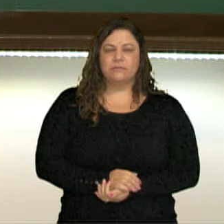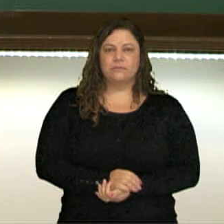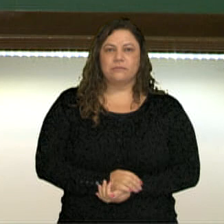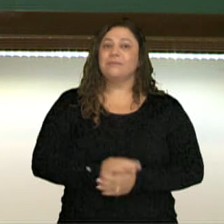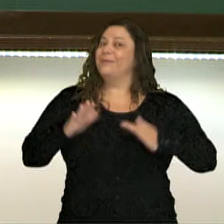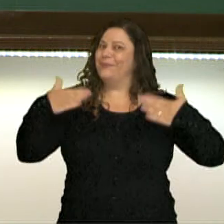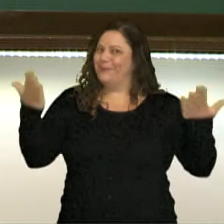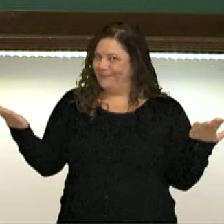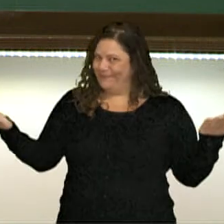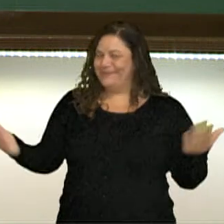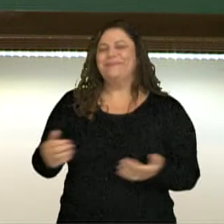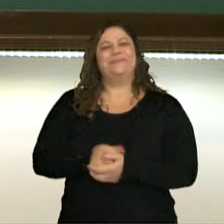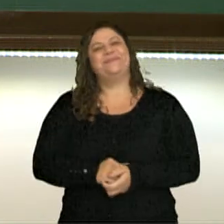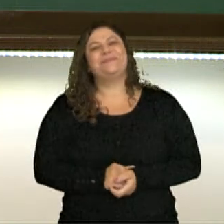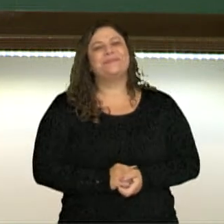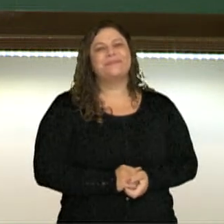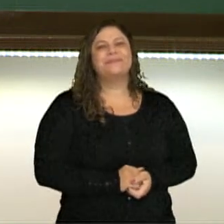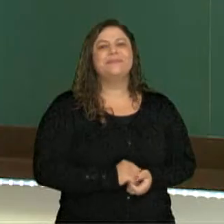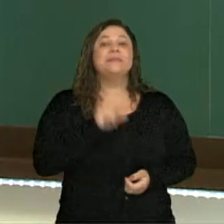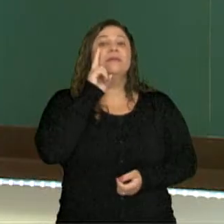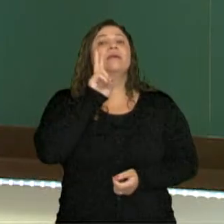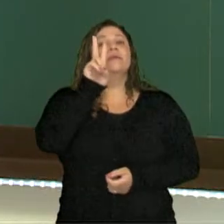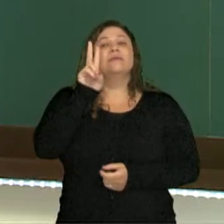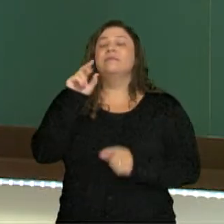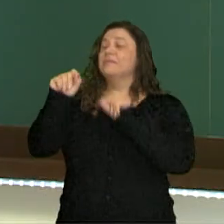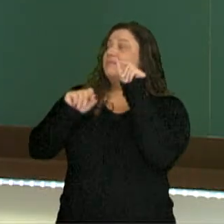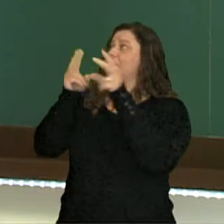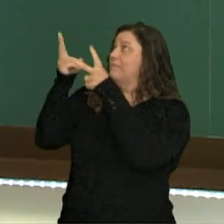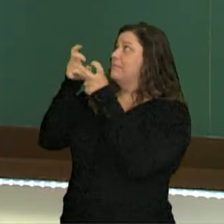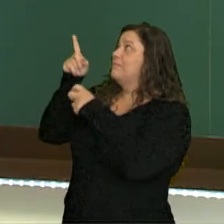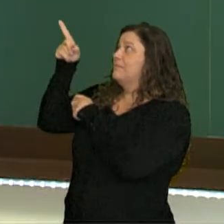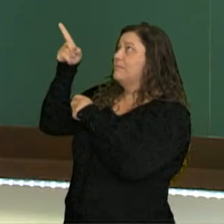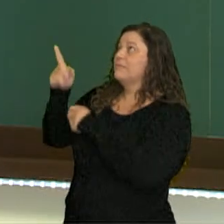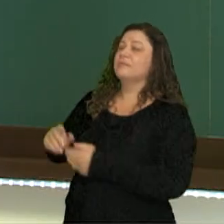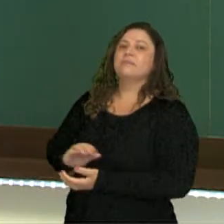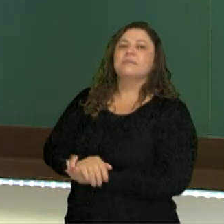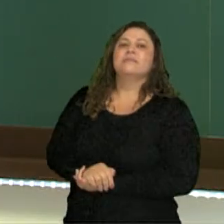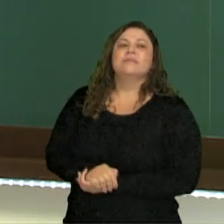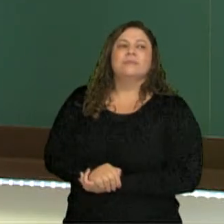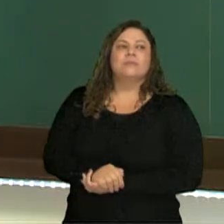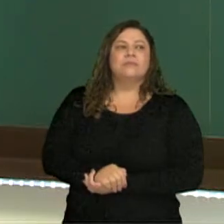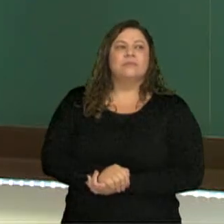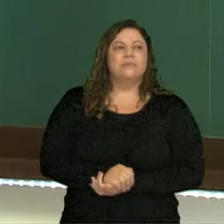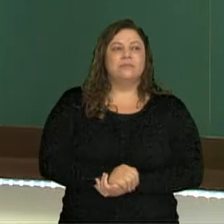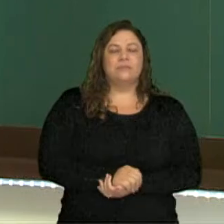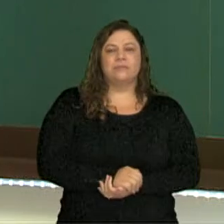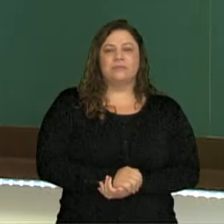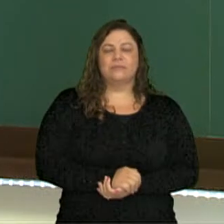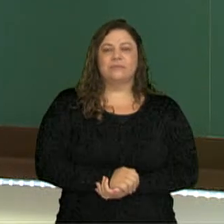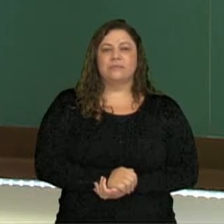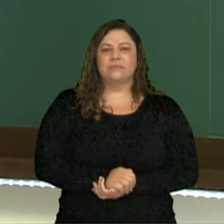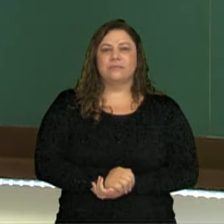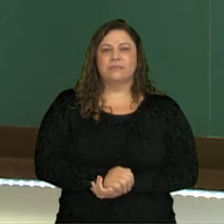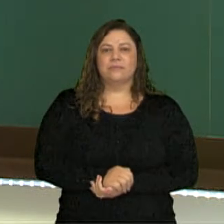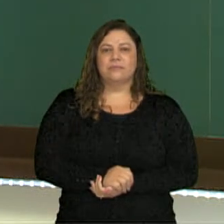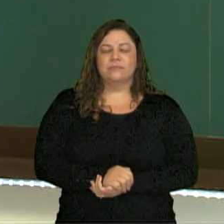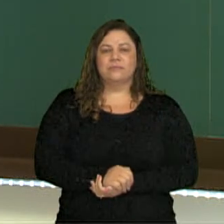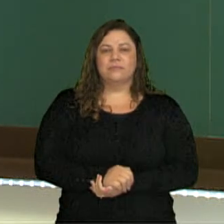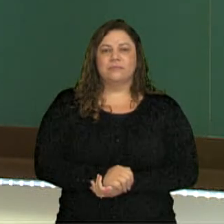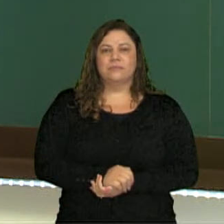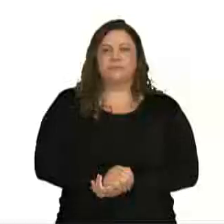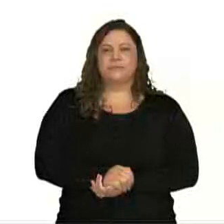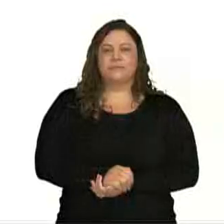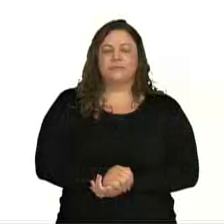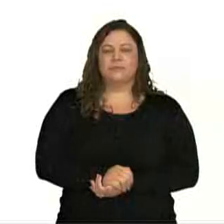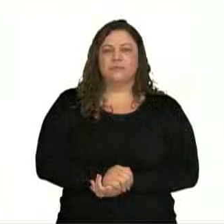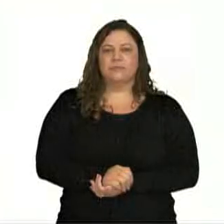Muy bien. A ver, entonces, ¿cómo se quedaron ahí las frases en el imperativo negativo? Proibido